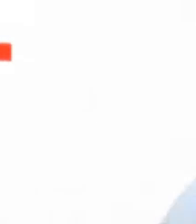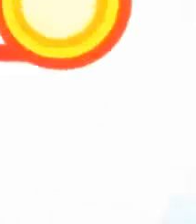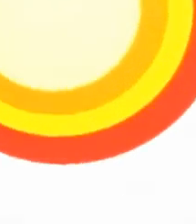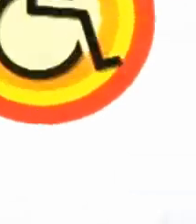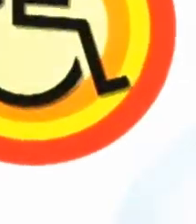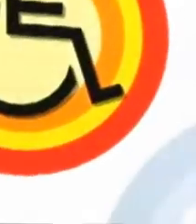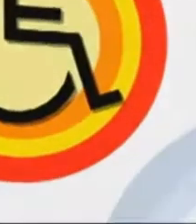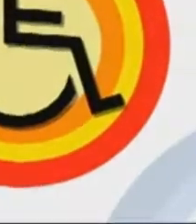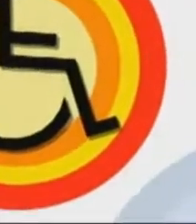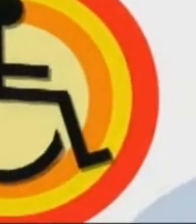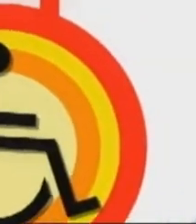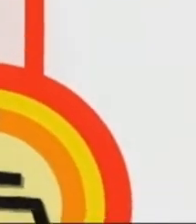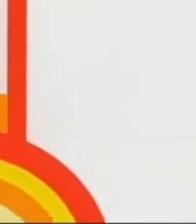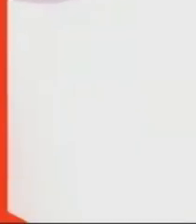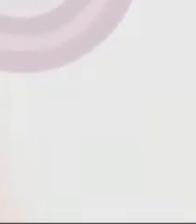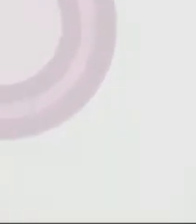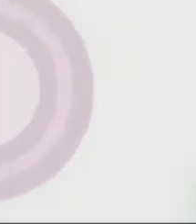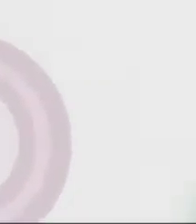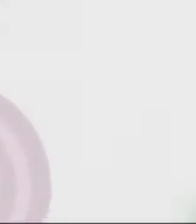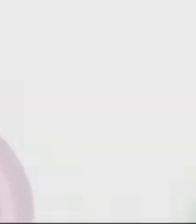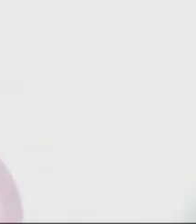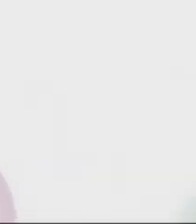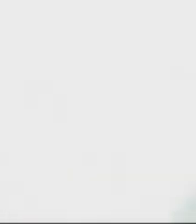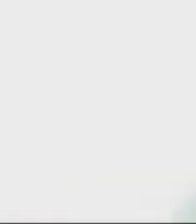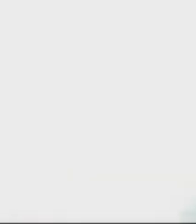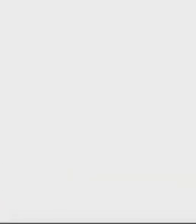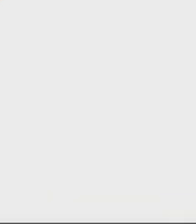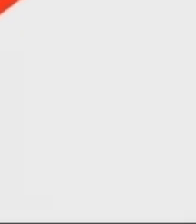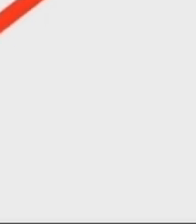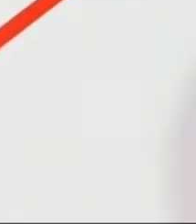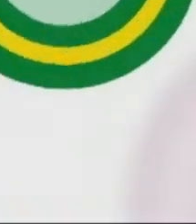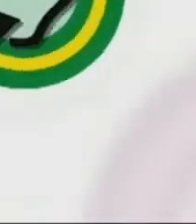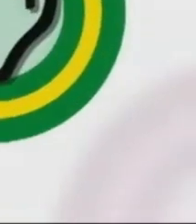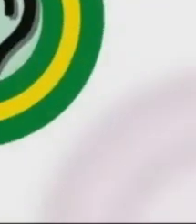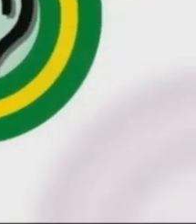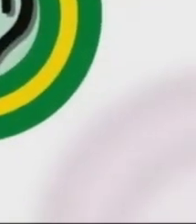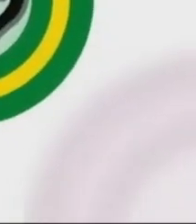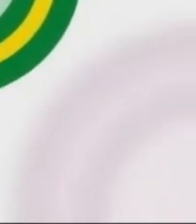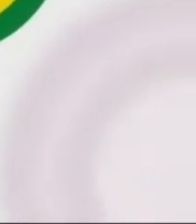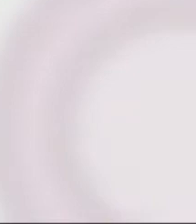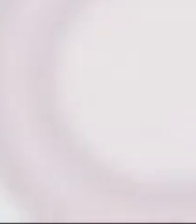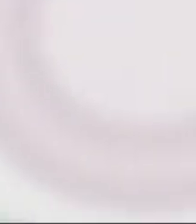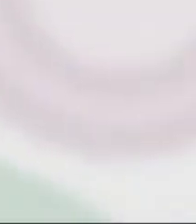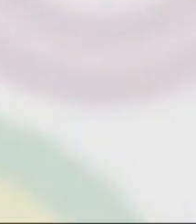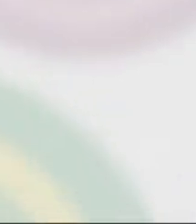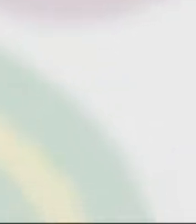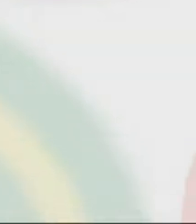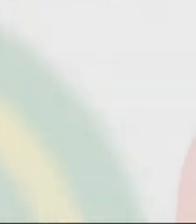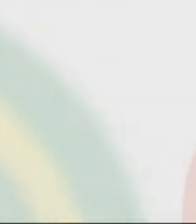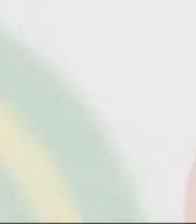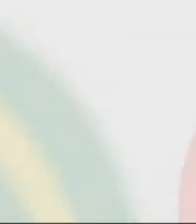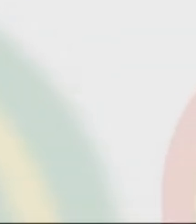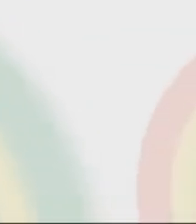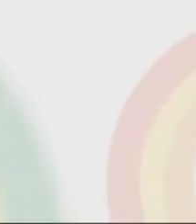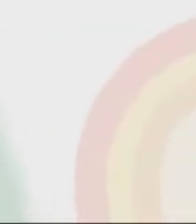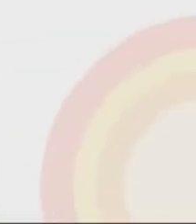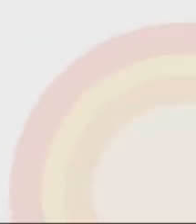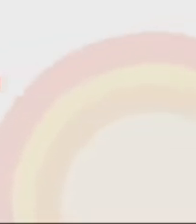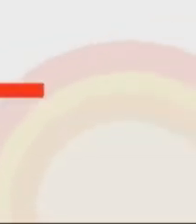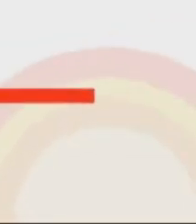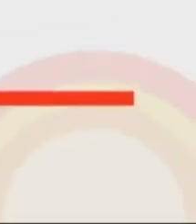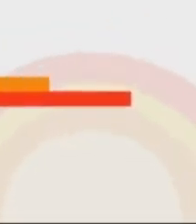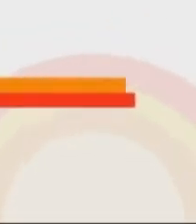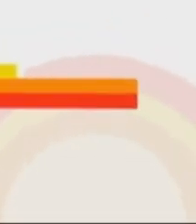Você faz a diferença? Eu faço. Eu faço. Eu faço. Eu faço.